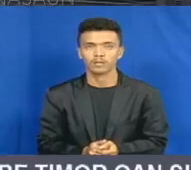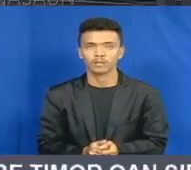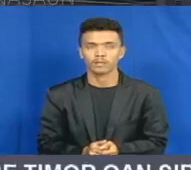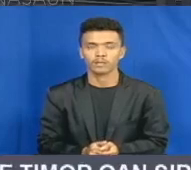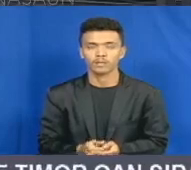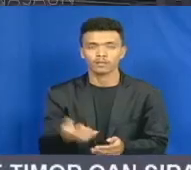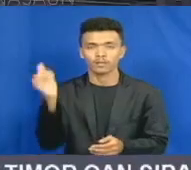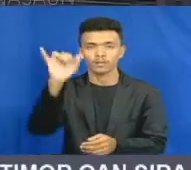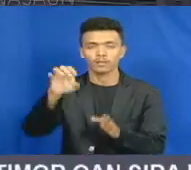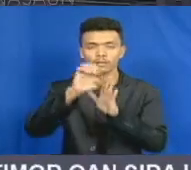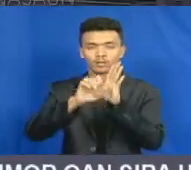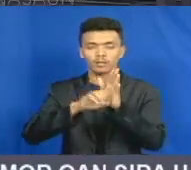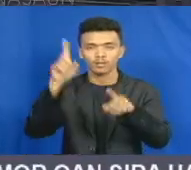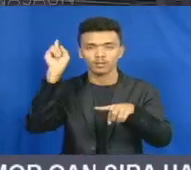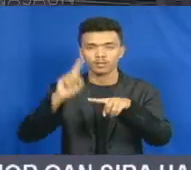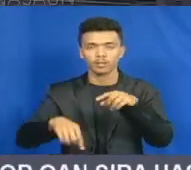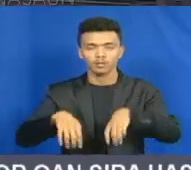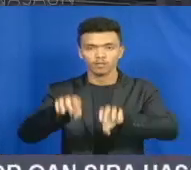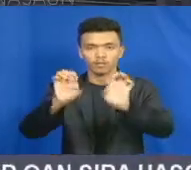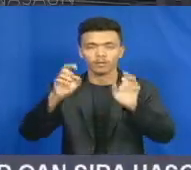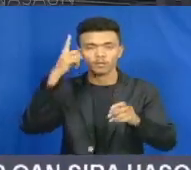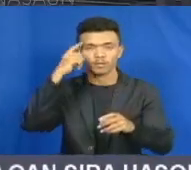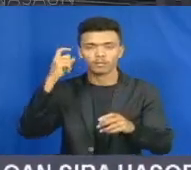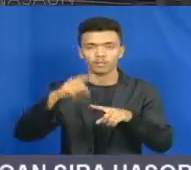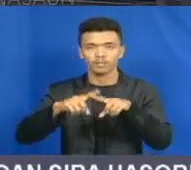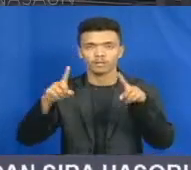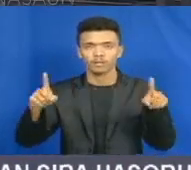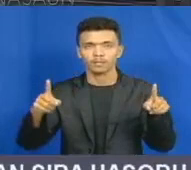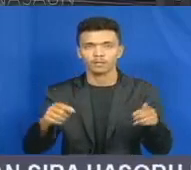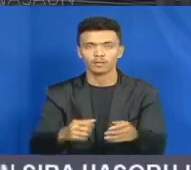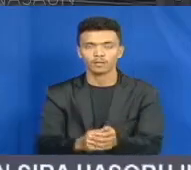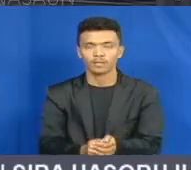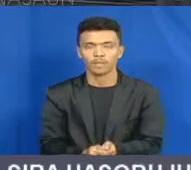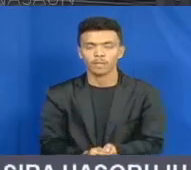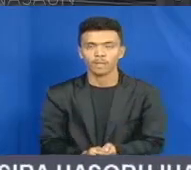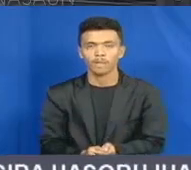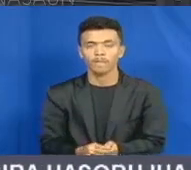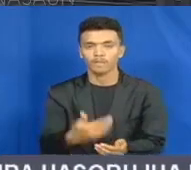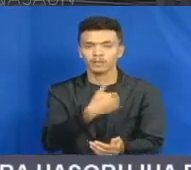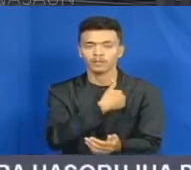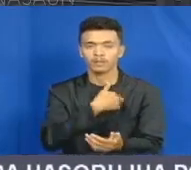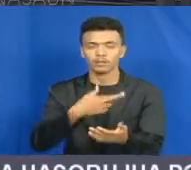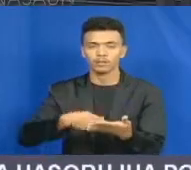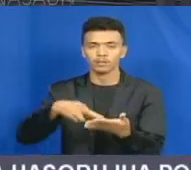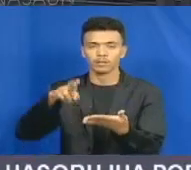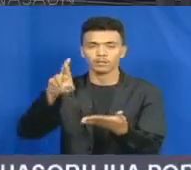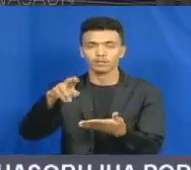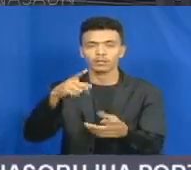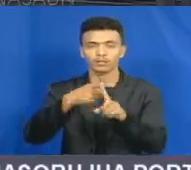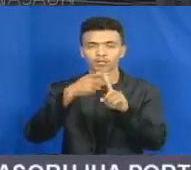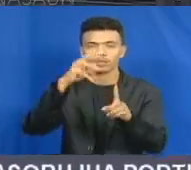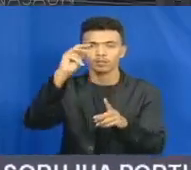fã, mas bem, anessa não infalba me memória, se não me ame essa fã, lei. Seja o registro só, seja o turismo, mas mãe, na